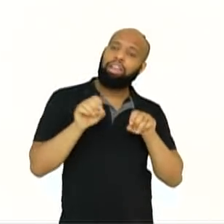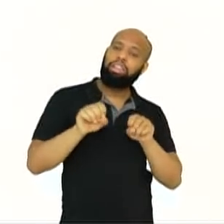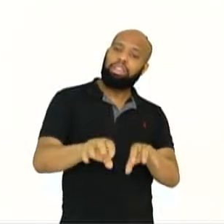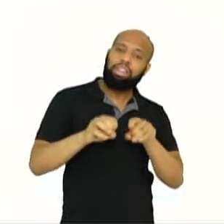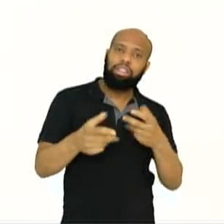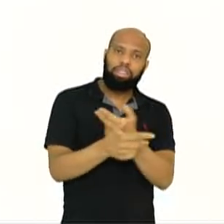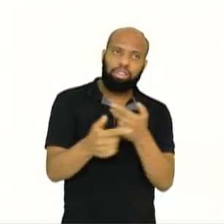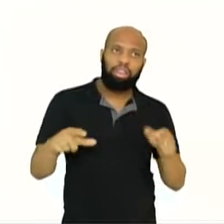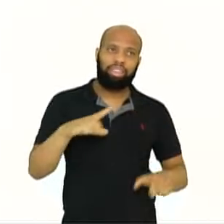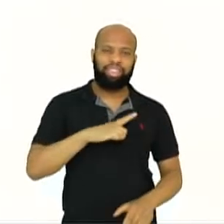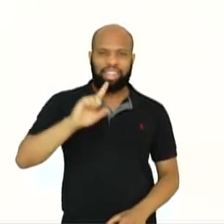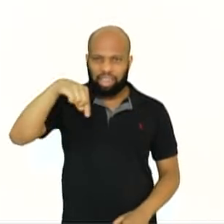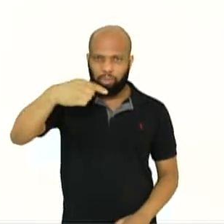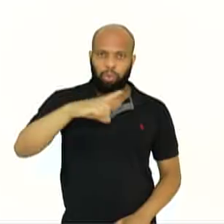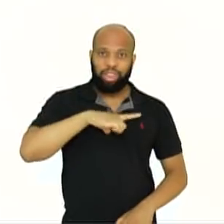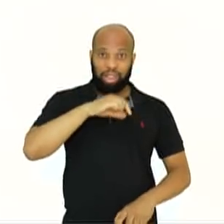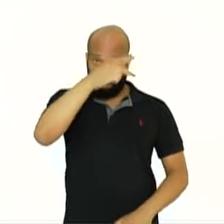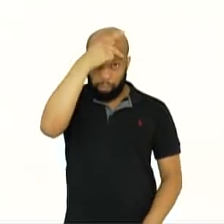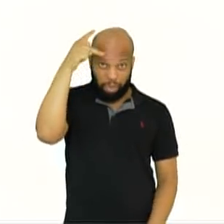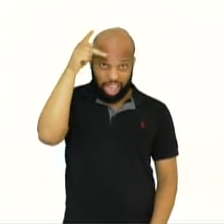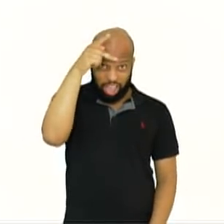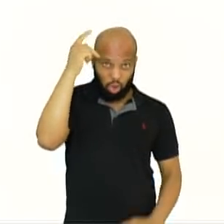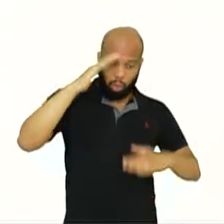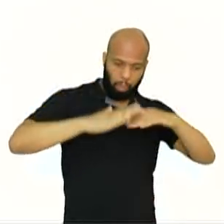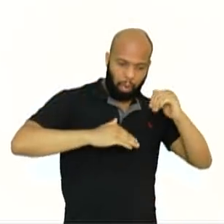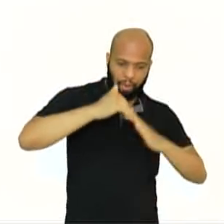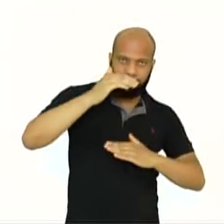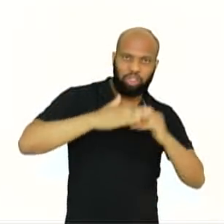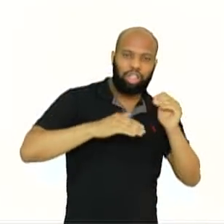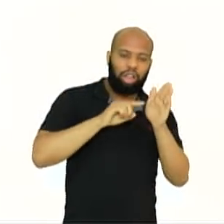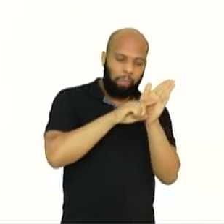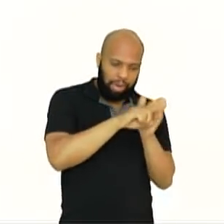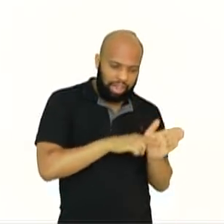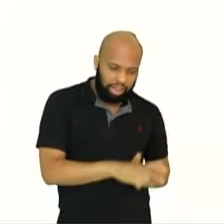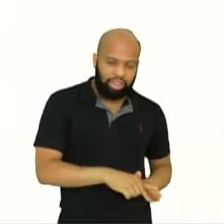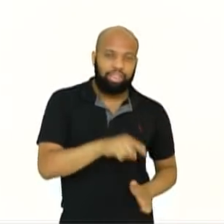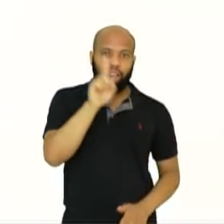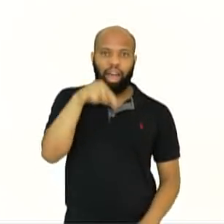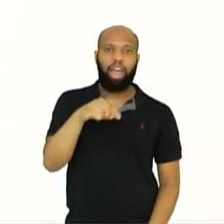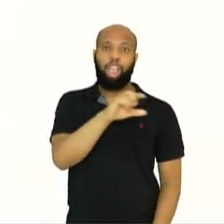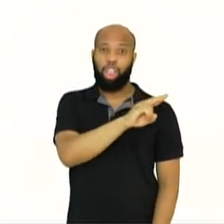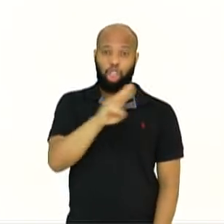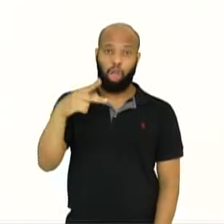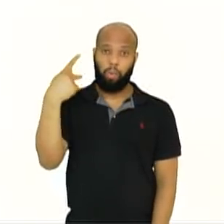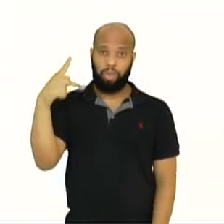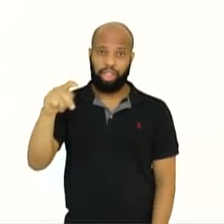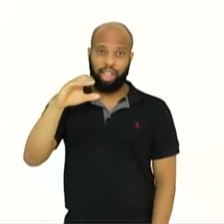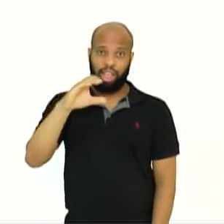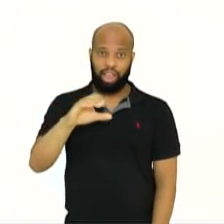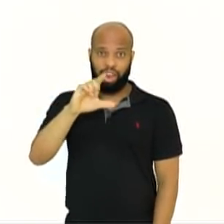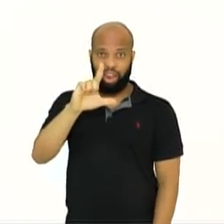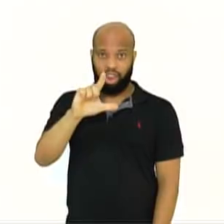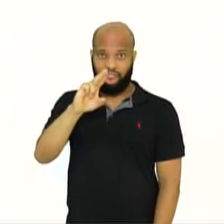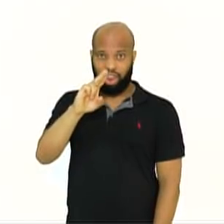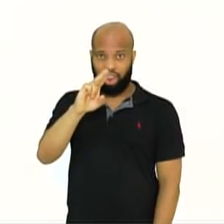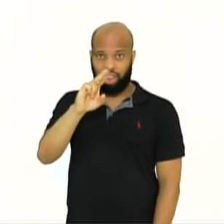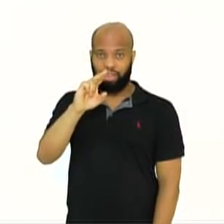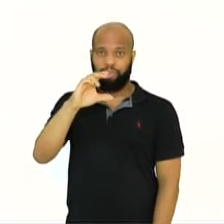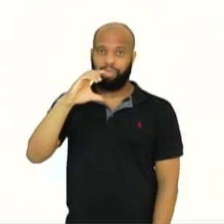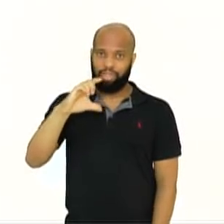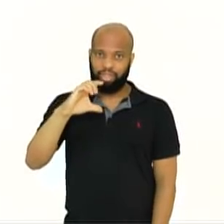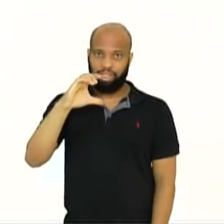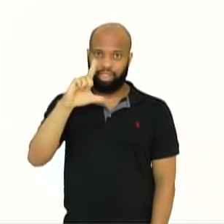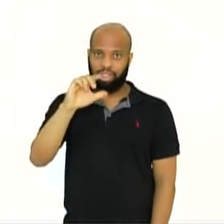a arqueóloga do Museu Paranaense, a professora Cláudia, que vai nos contar um pouquinho dessas histórias sobre alguns